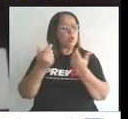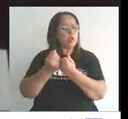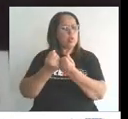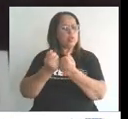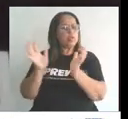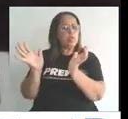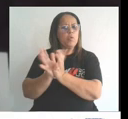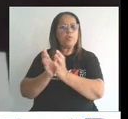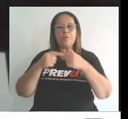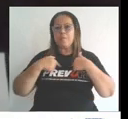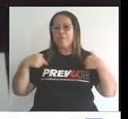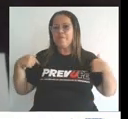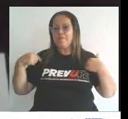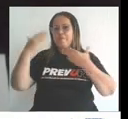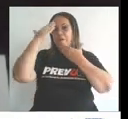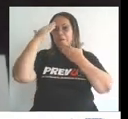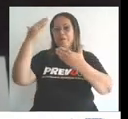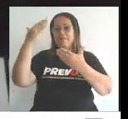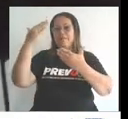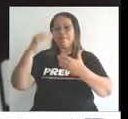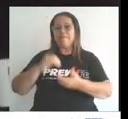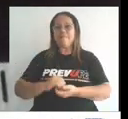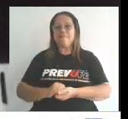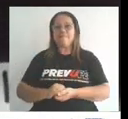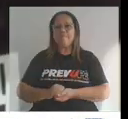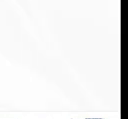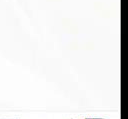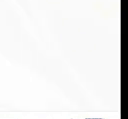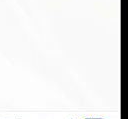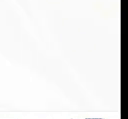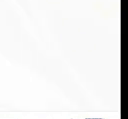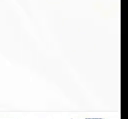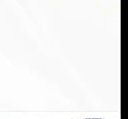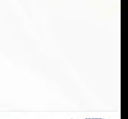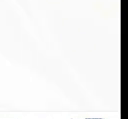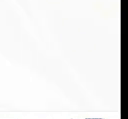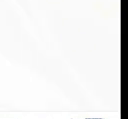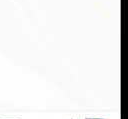e parabenizar toda a equipe do Prevup. Obrigado.